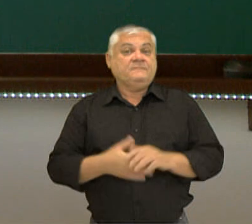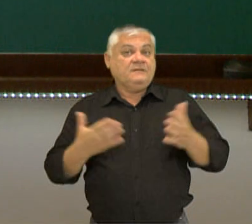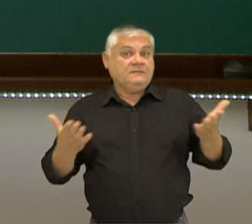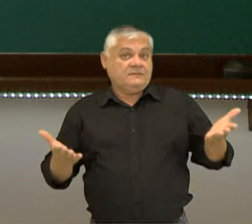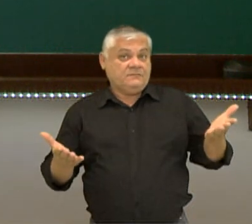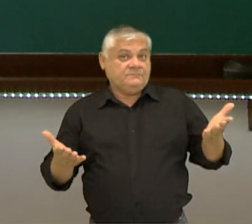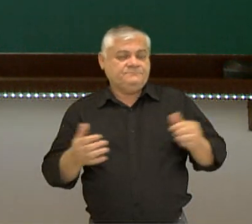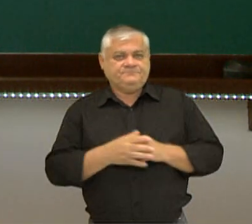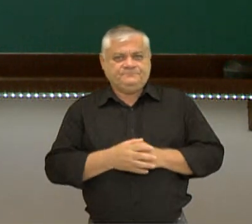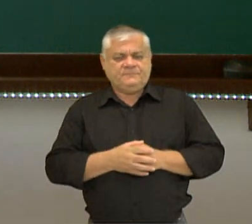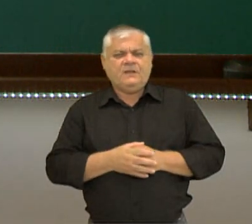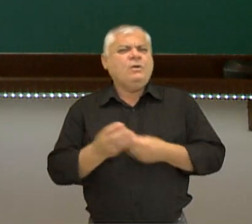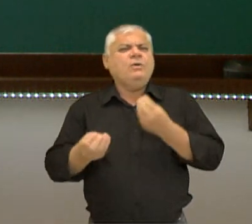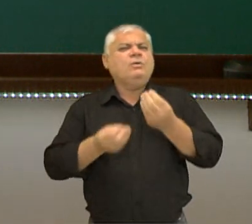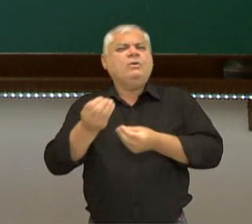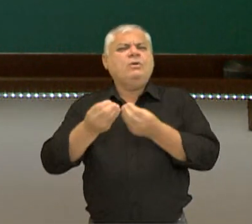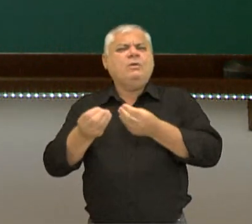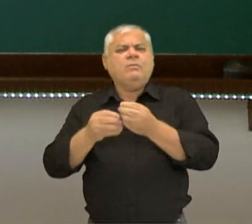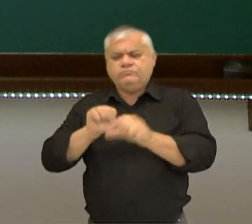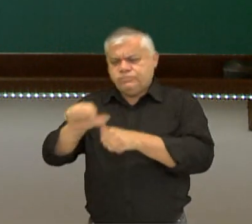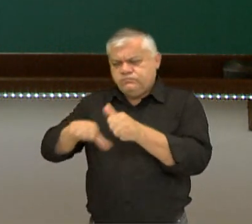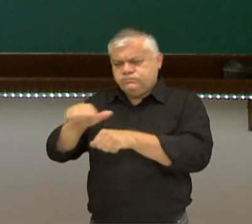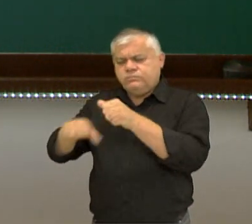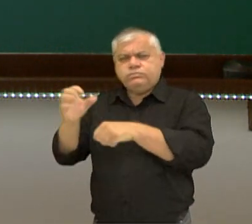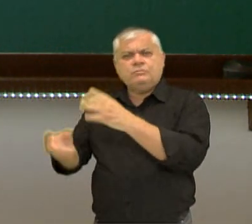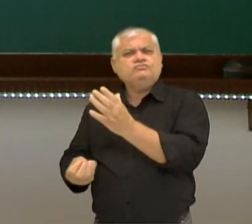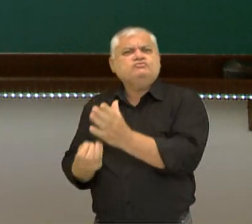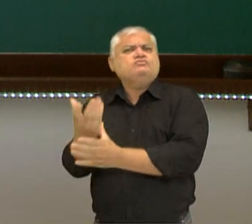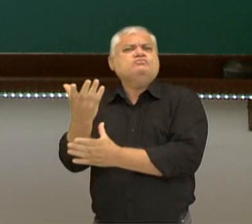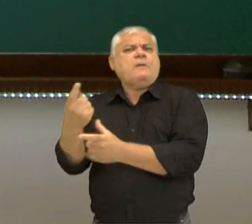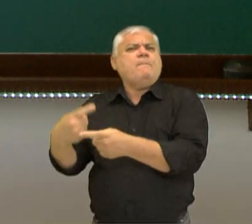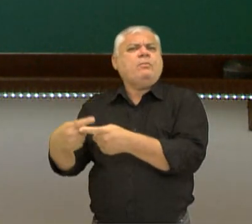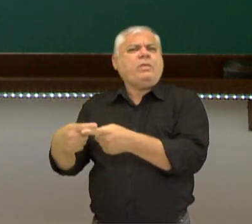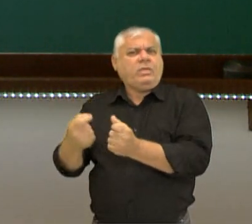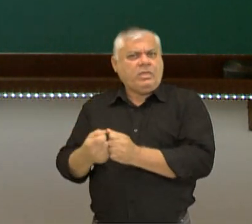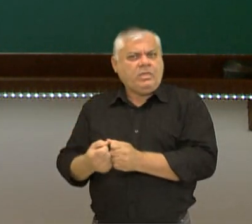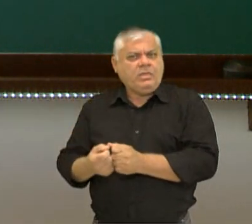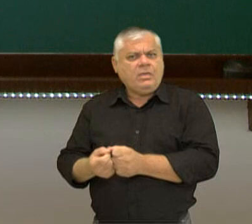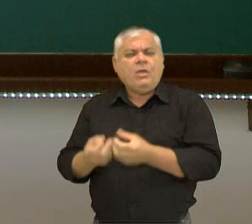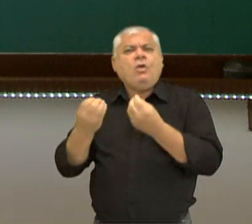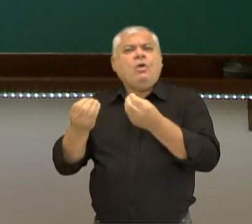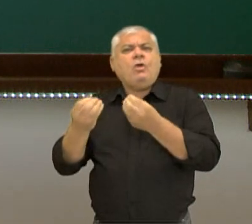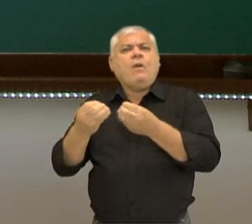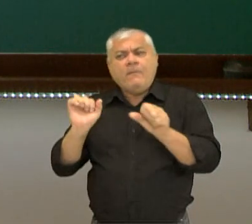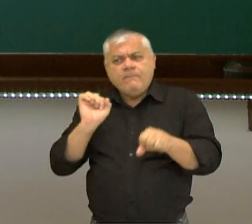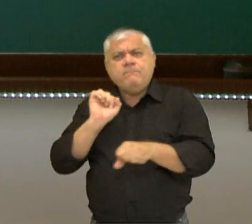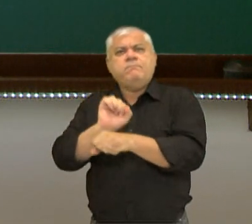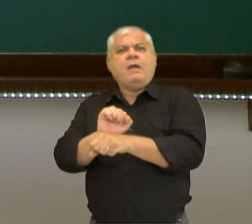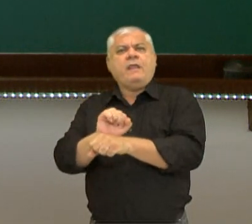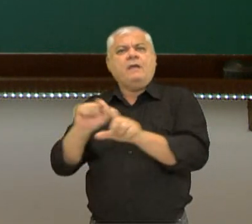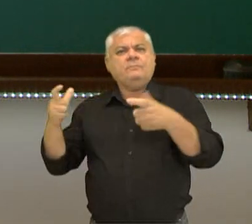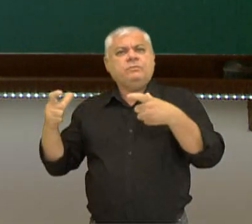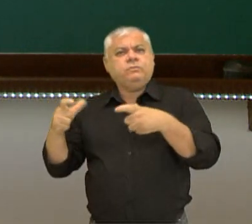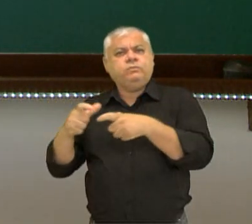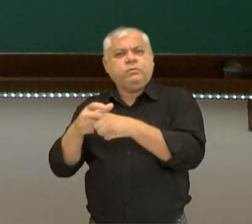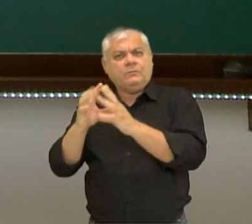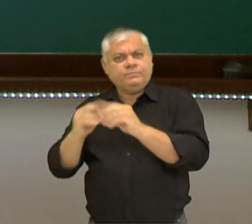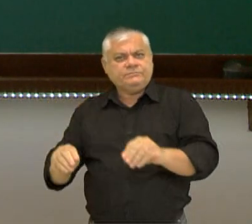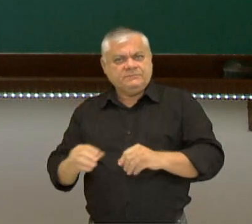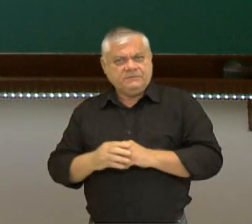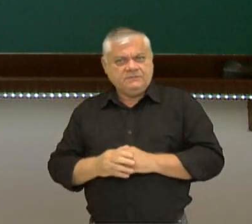E então, como surgem as variantes? Por que elas surgem afinal? E como desacelerar o surgimento delas? Você